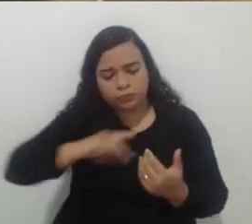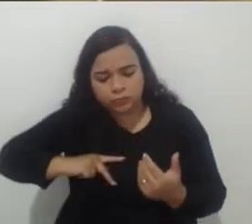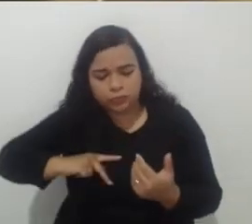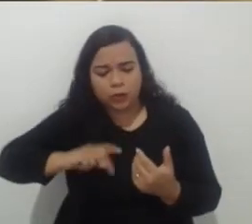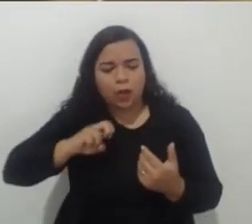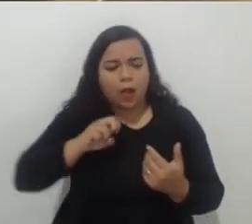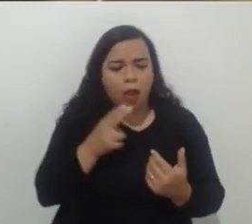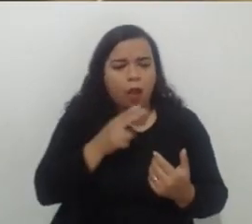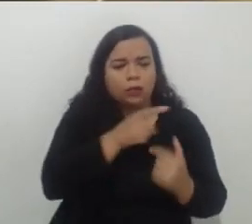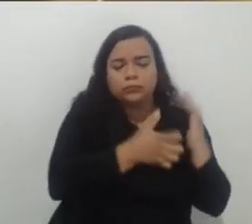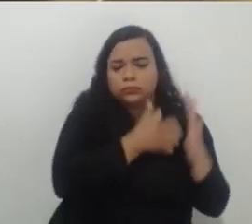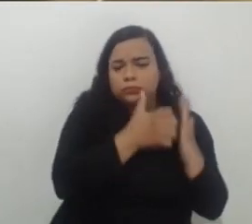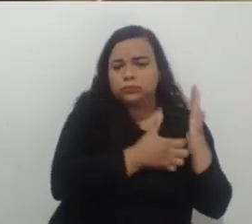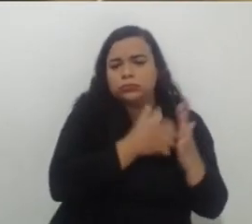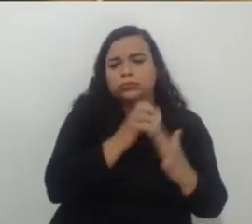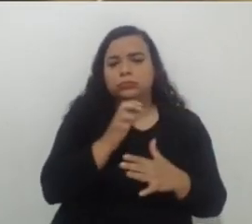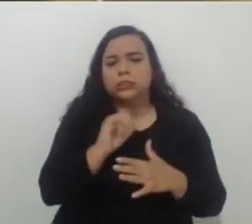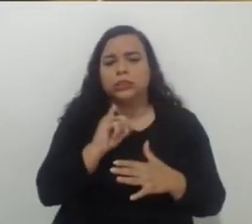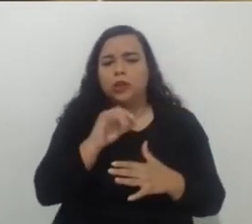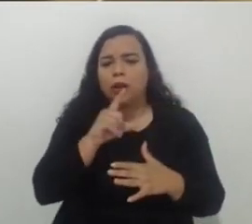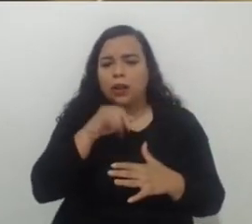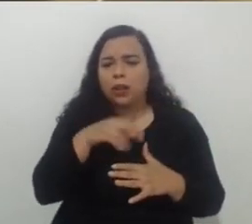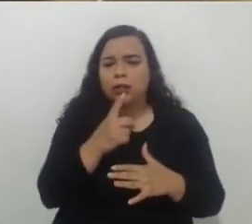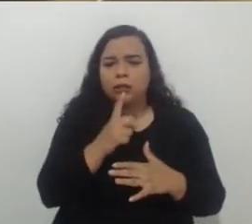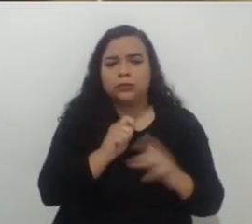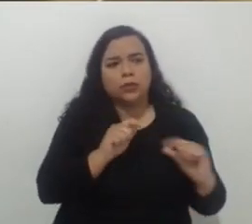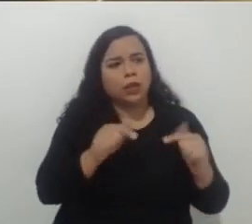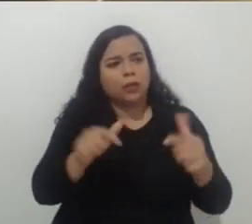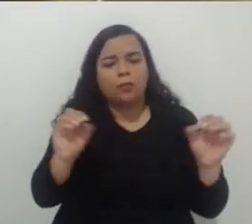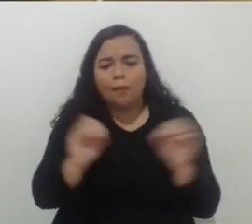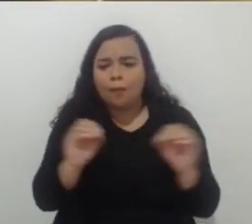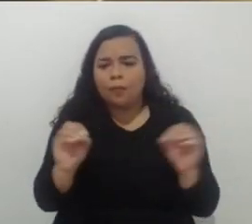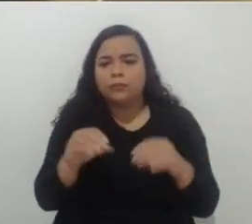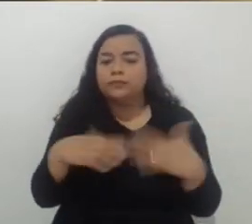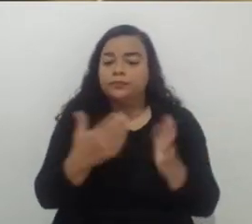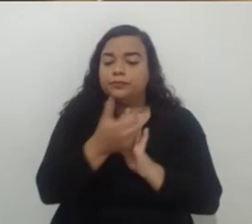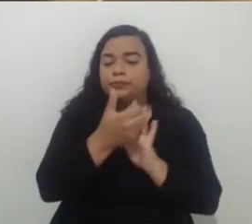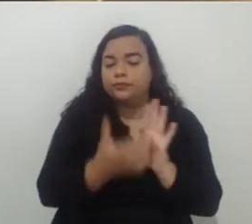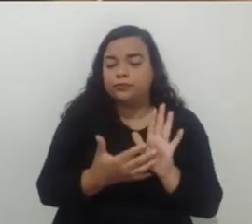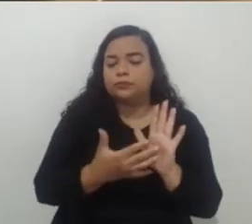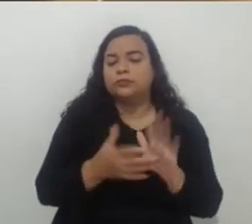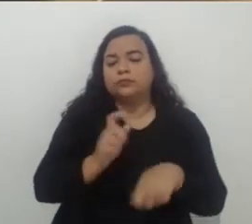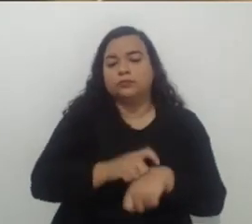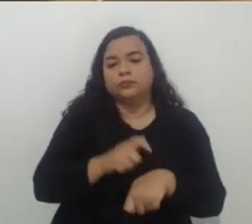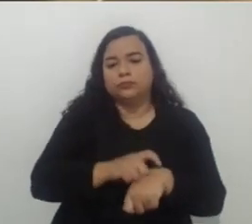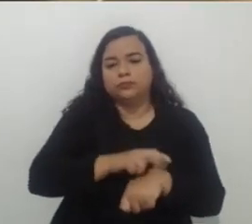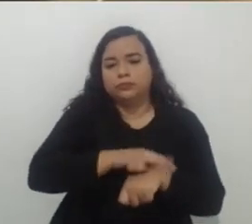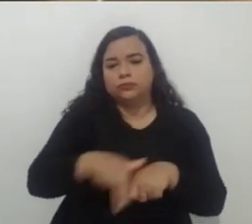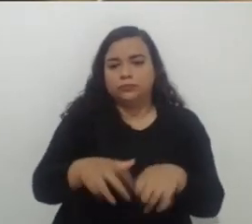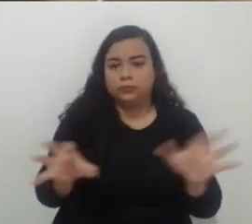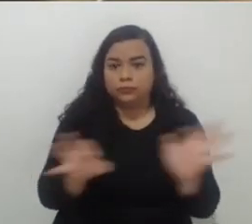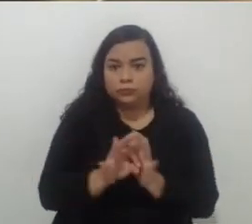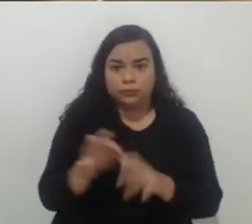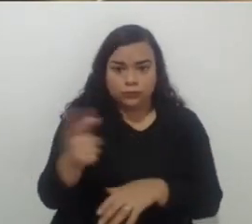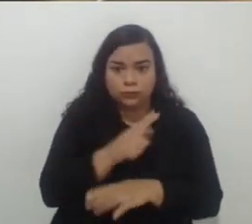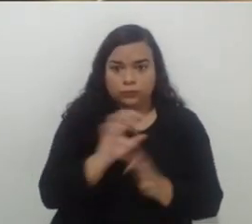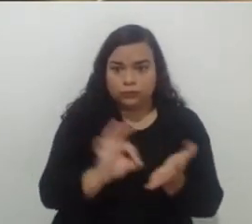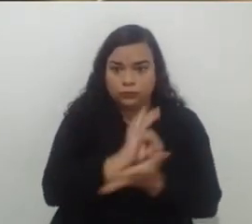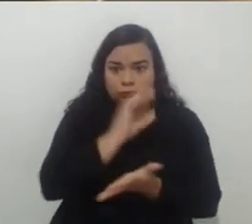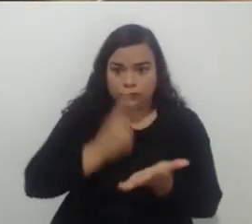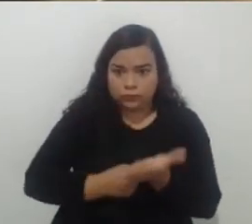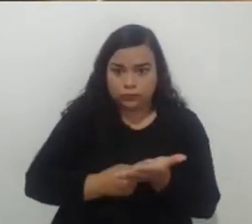Os honorários sucumbenciais não incluídos no termo de acordo serão pagos por meio de